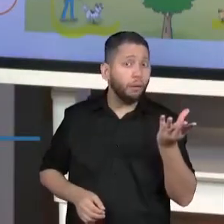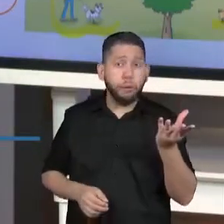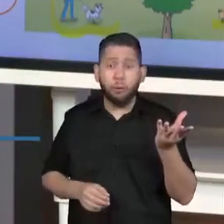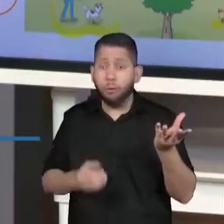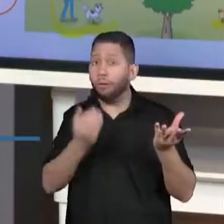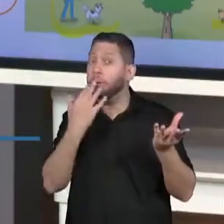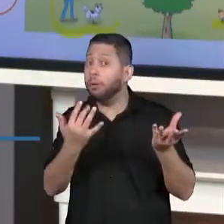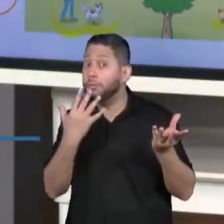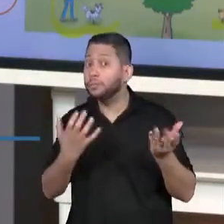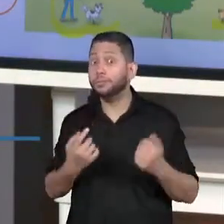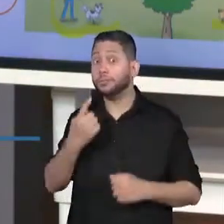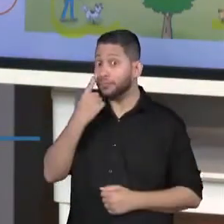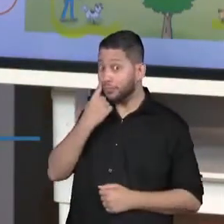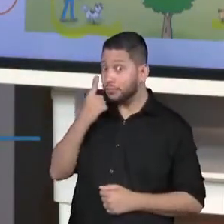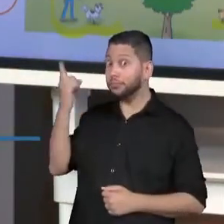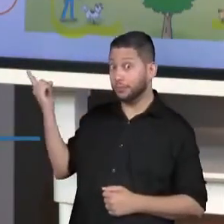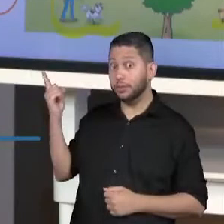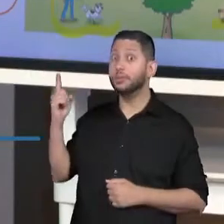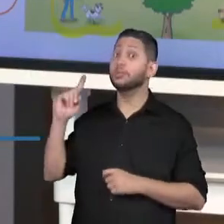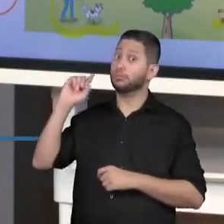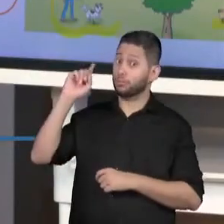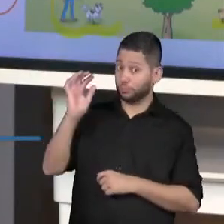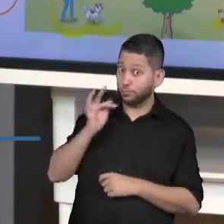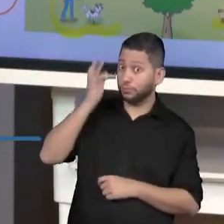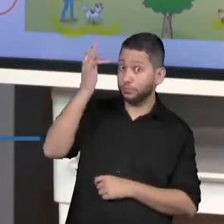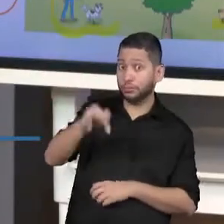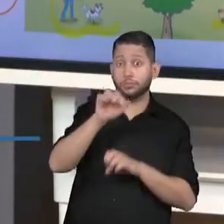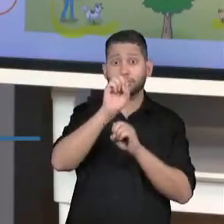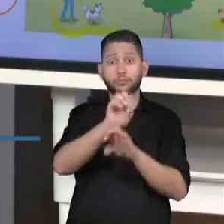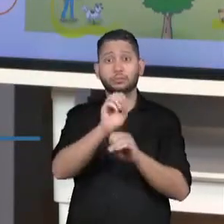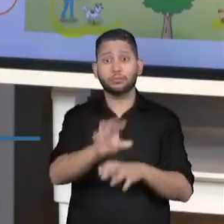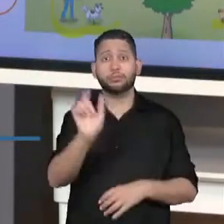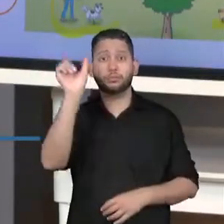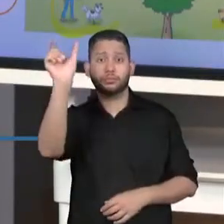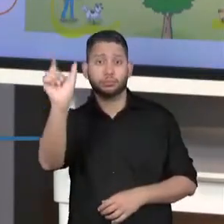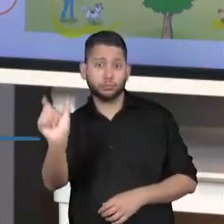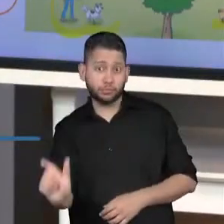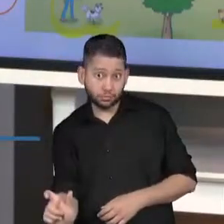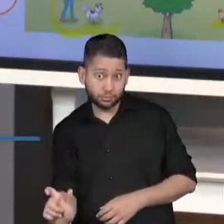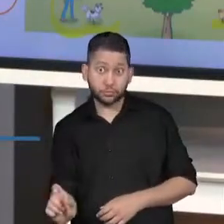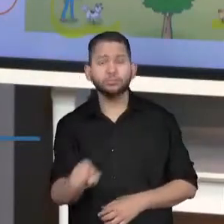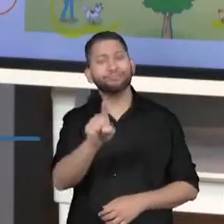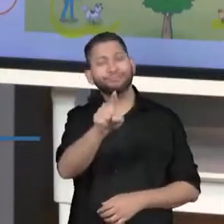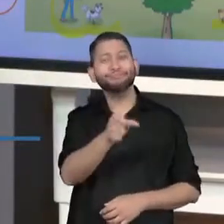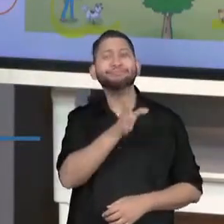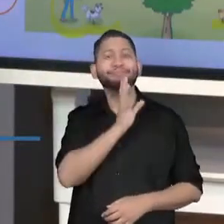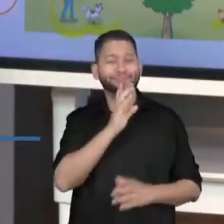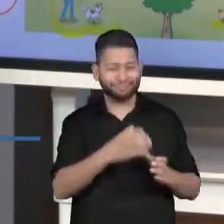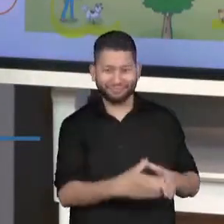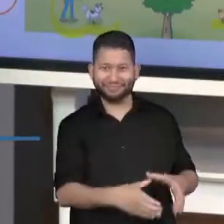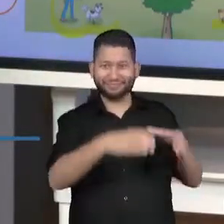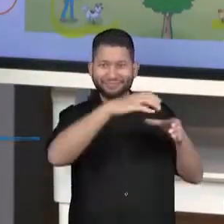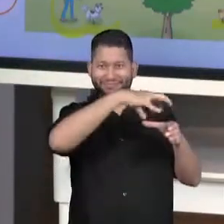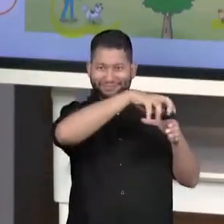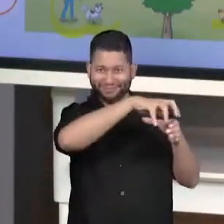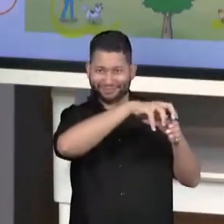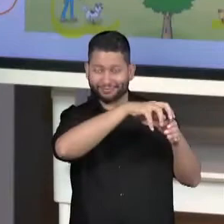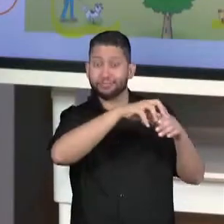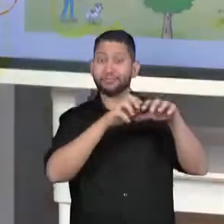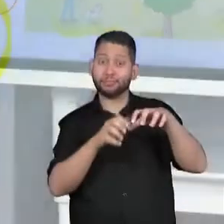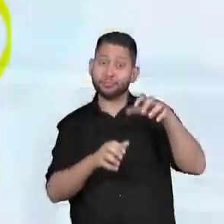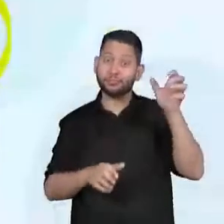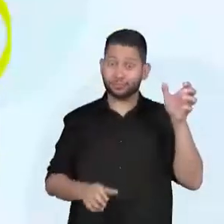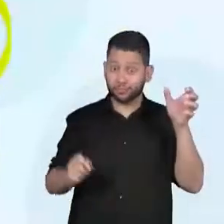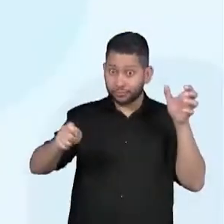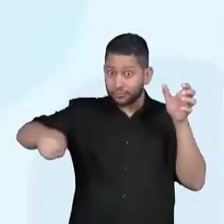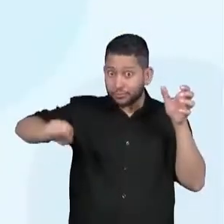palavrinhas elas vão entrar lá no nosso pote de palavras. Legal? Então, the park é isso que a gente vai